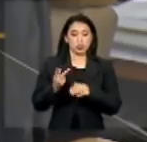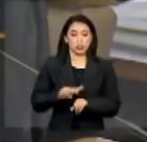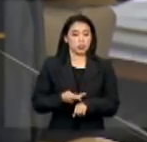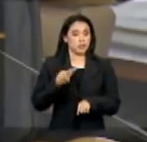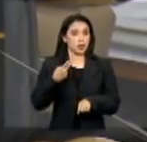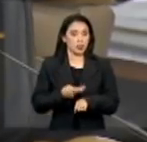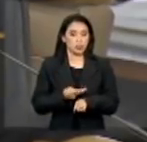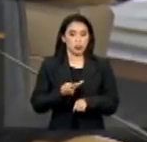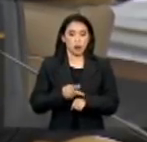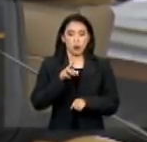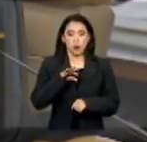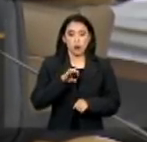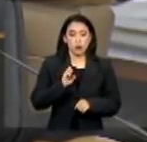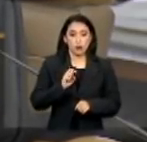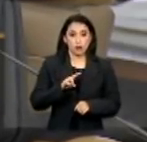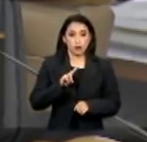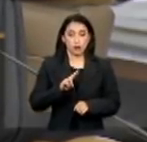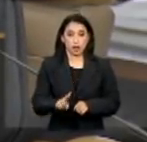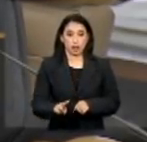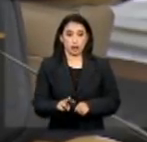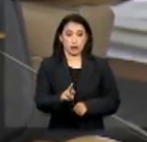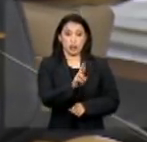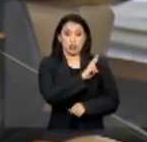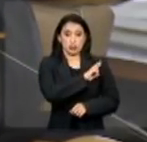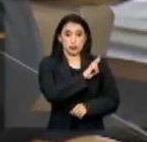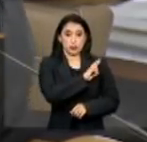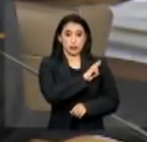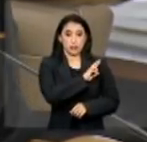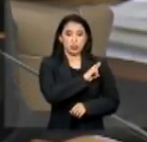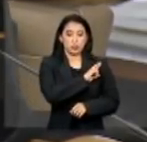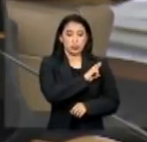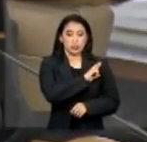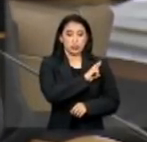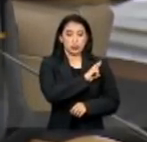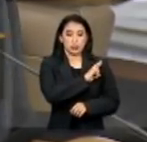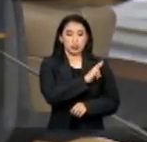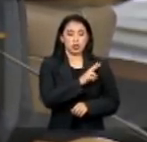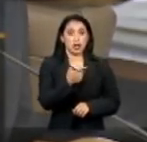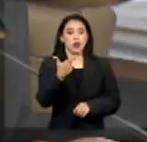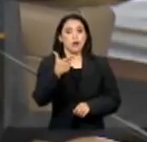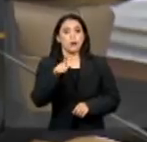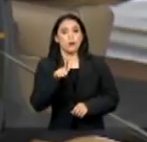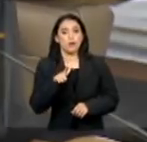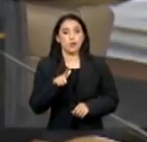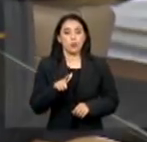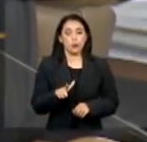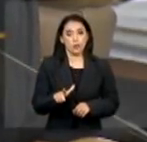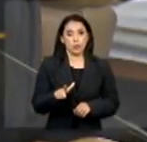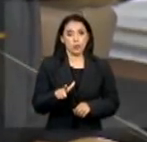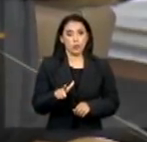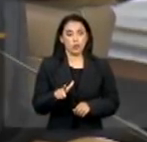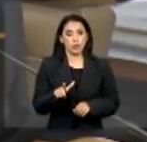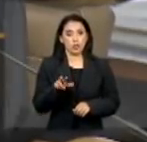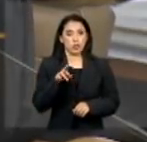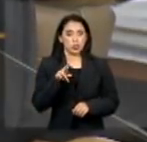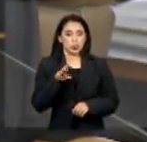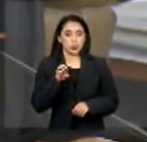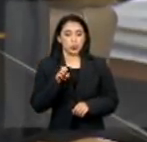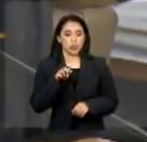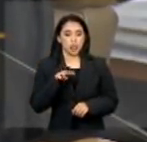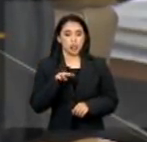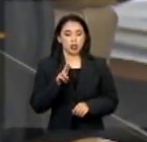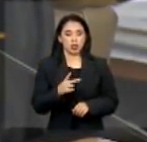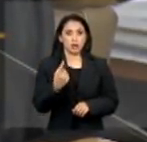réu atribuir responsabilidade a um outro a outro réu ou seja um